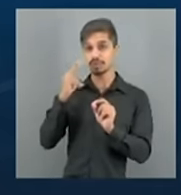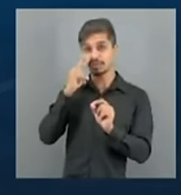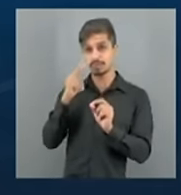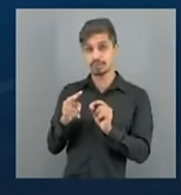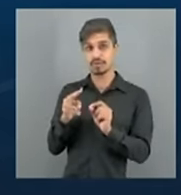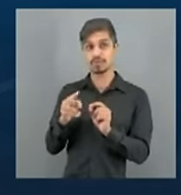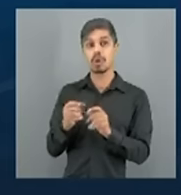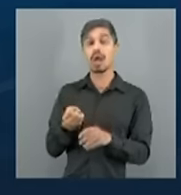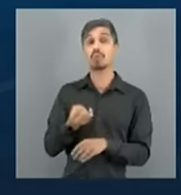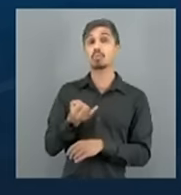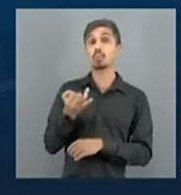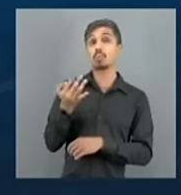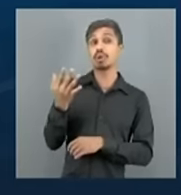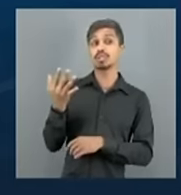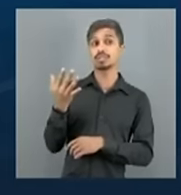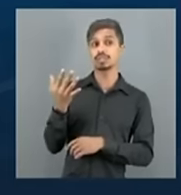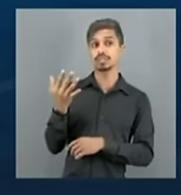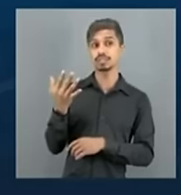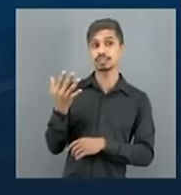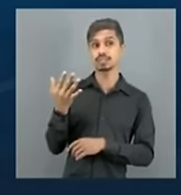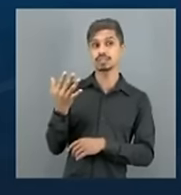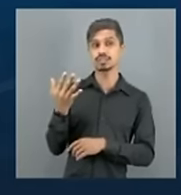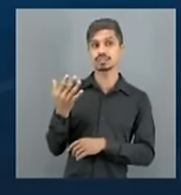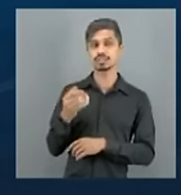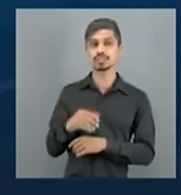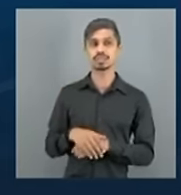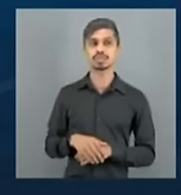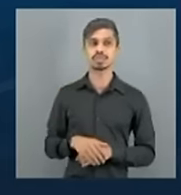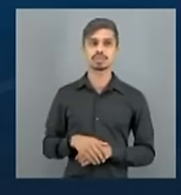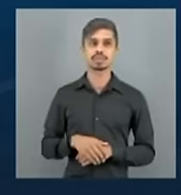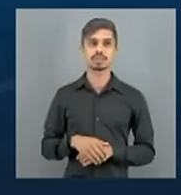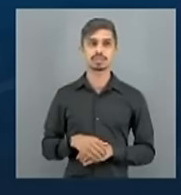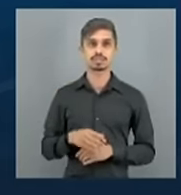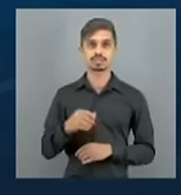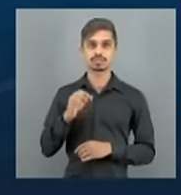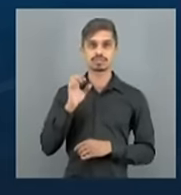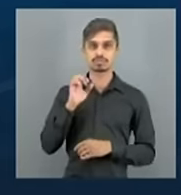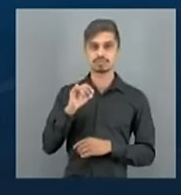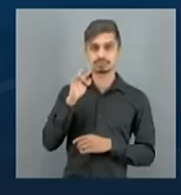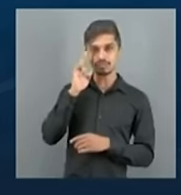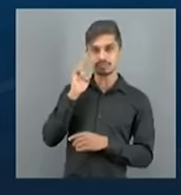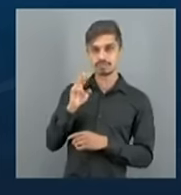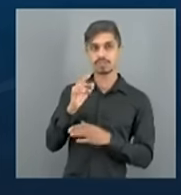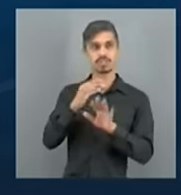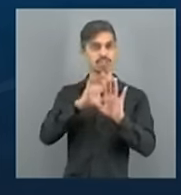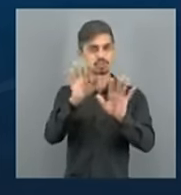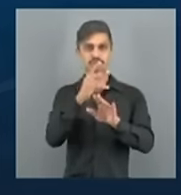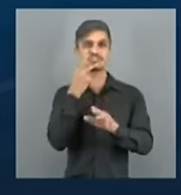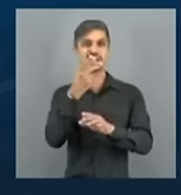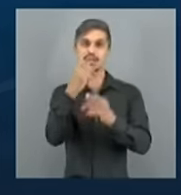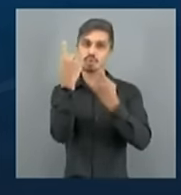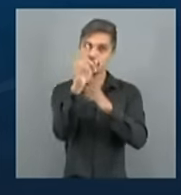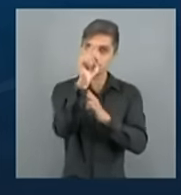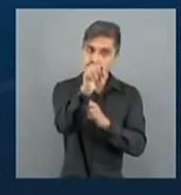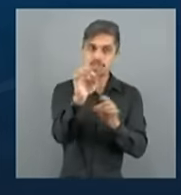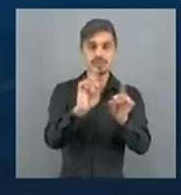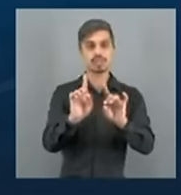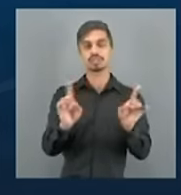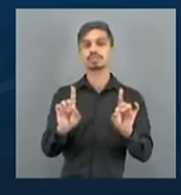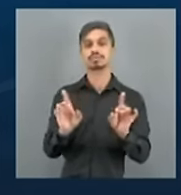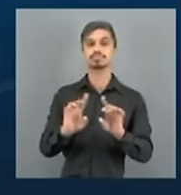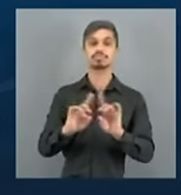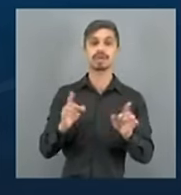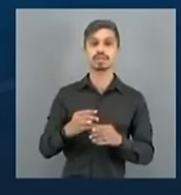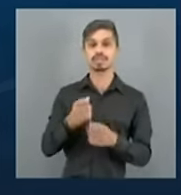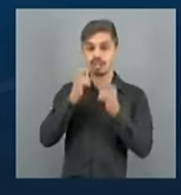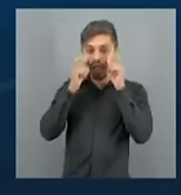O número, e eu acredito que isso aí, se ele for ouvir isso aí, Paquetá, não tô aqui falando de você, viu, Paquetá, mas a ganância que dominou